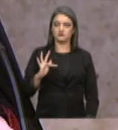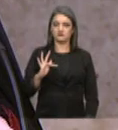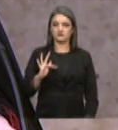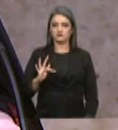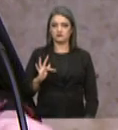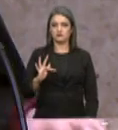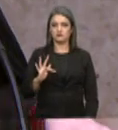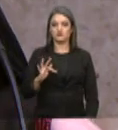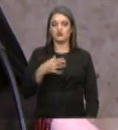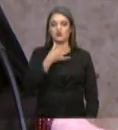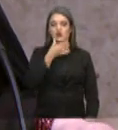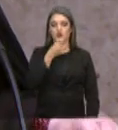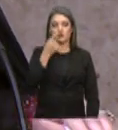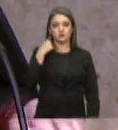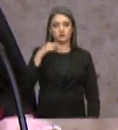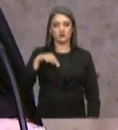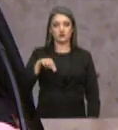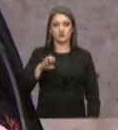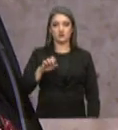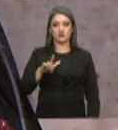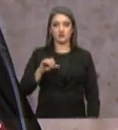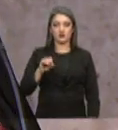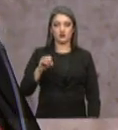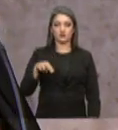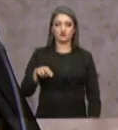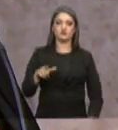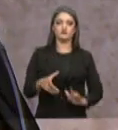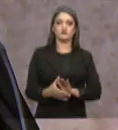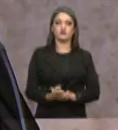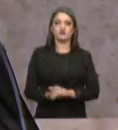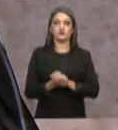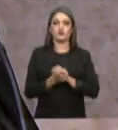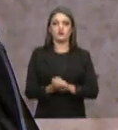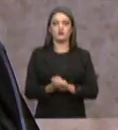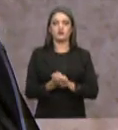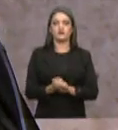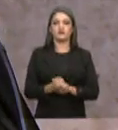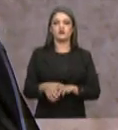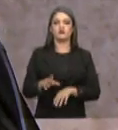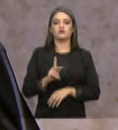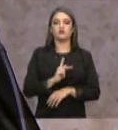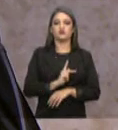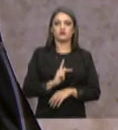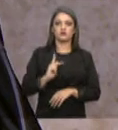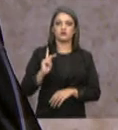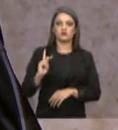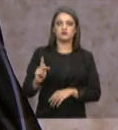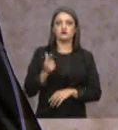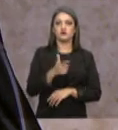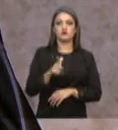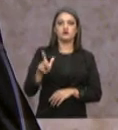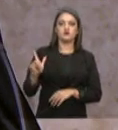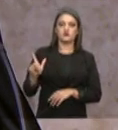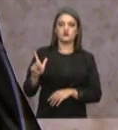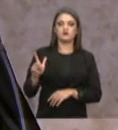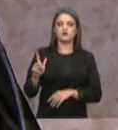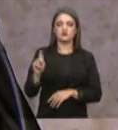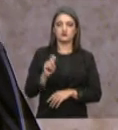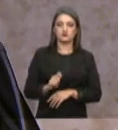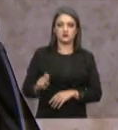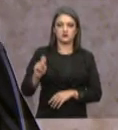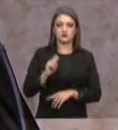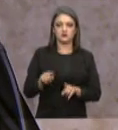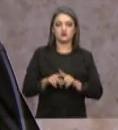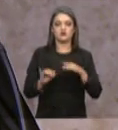Mesquita Ribeiro nas pessoas de quem cumprimento os presidentes das demais associações e